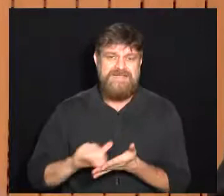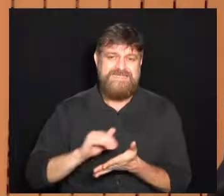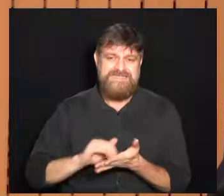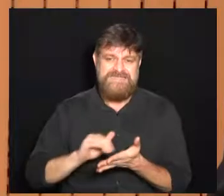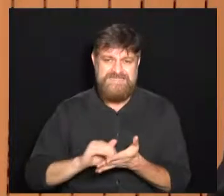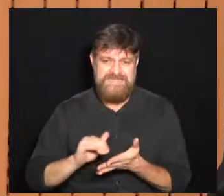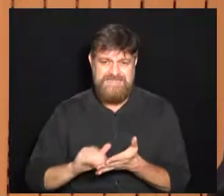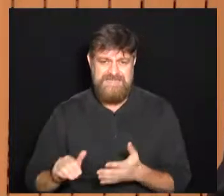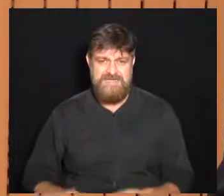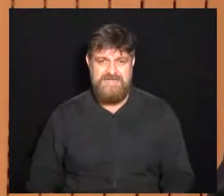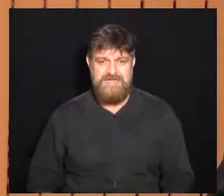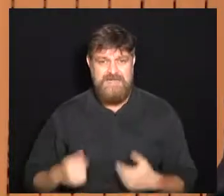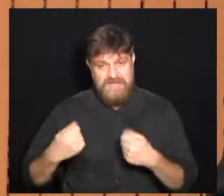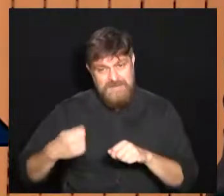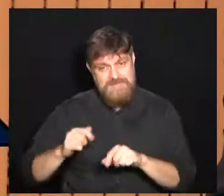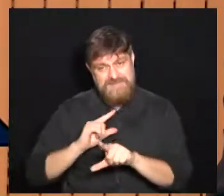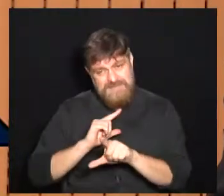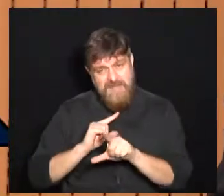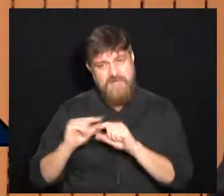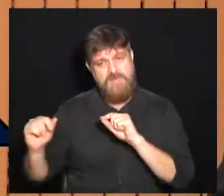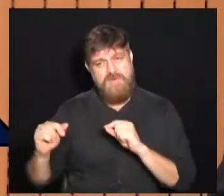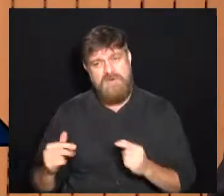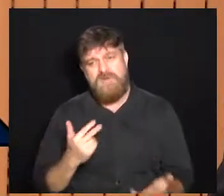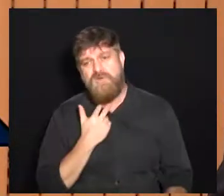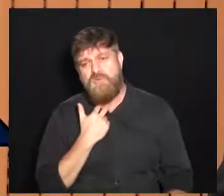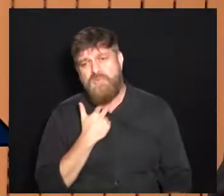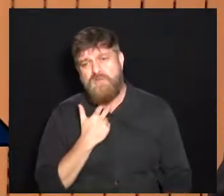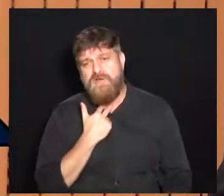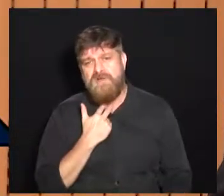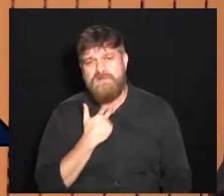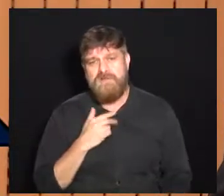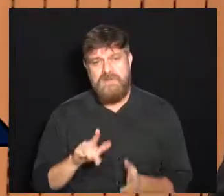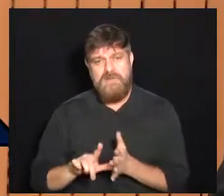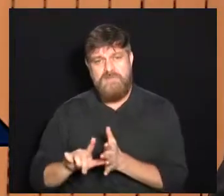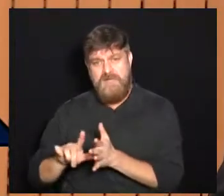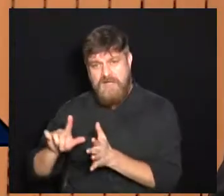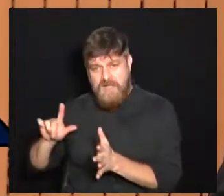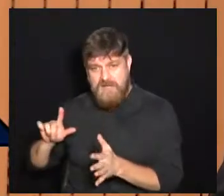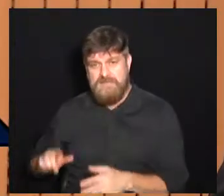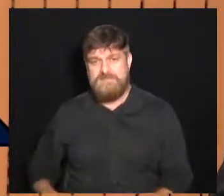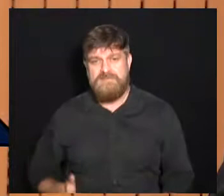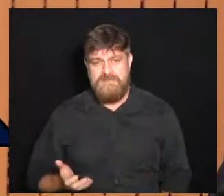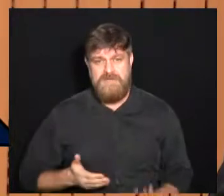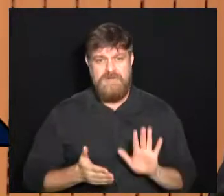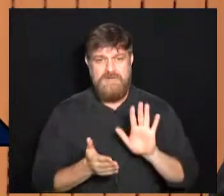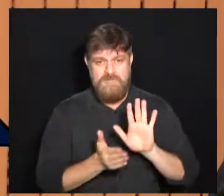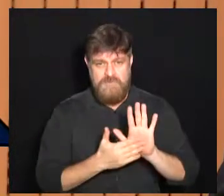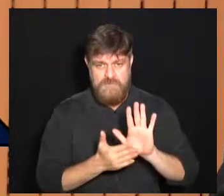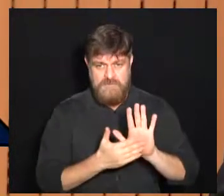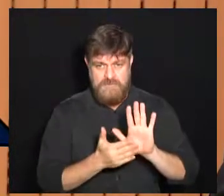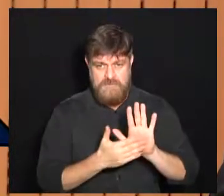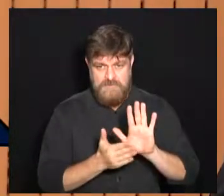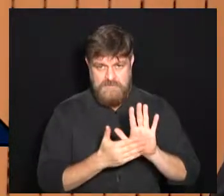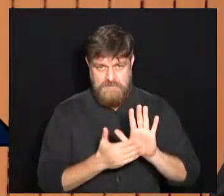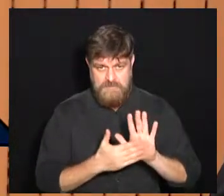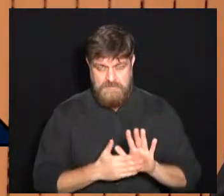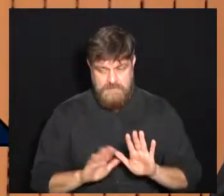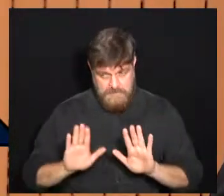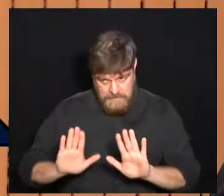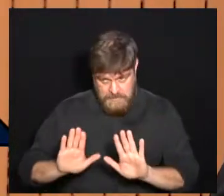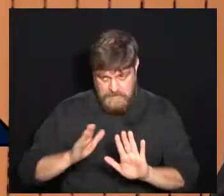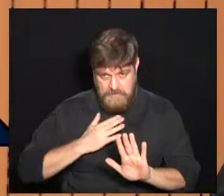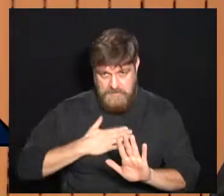como falou no começo, ela tem um outro compromisso, mas eu quero antes propor... Calma, quero antes propor alguns